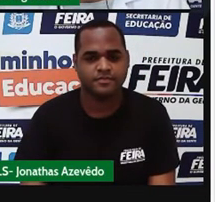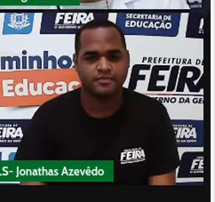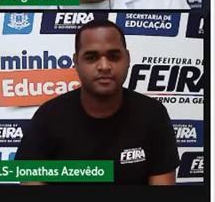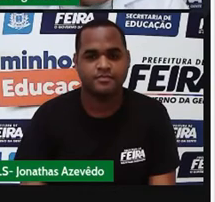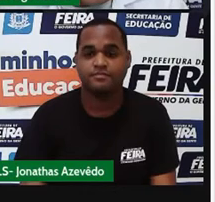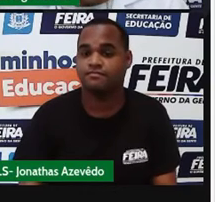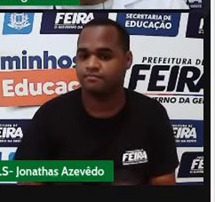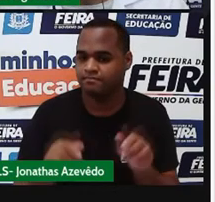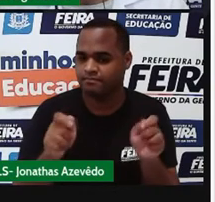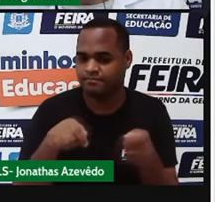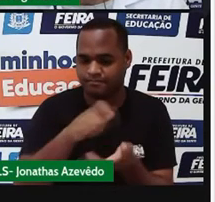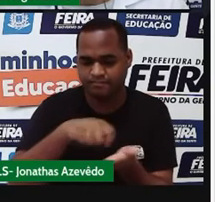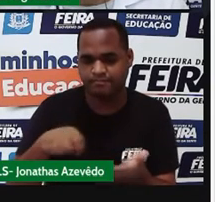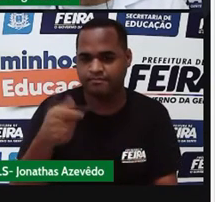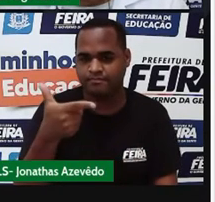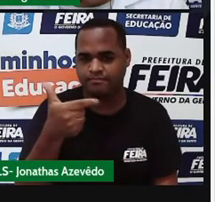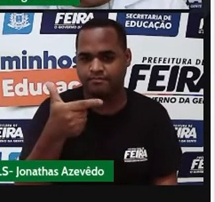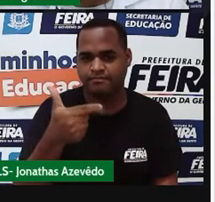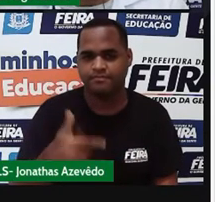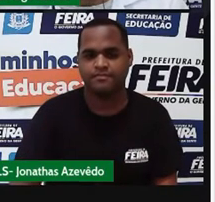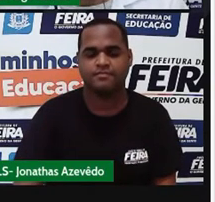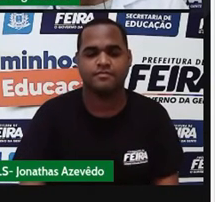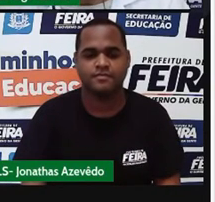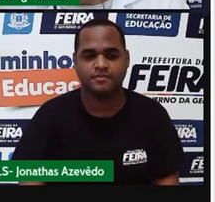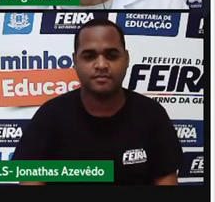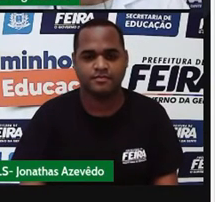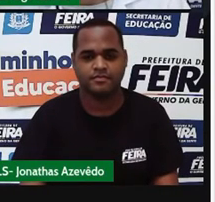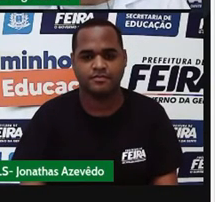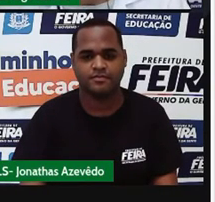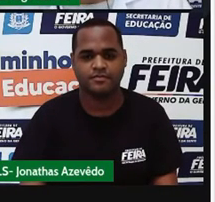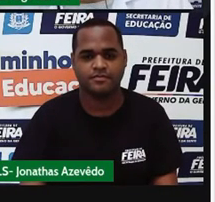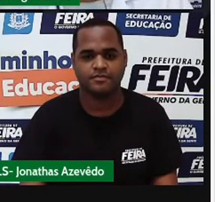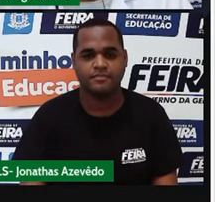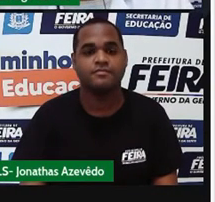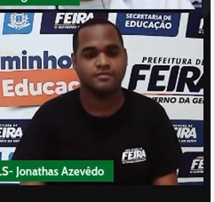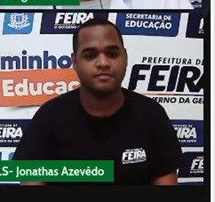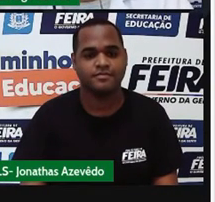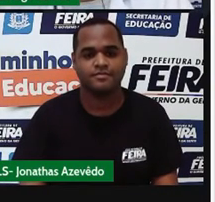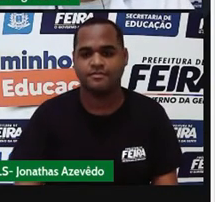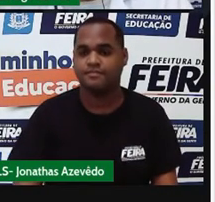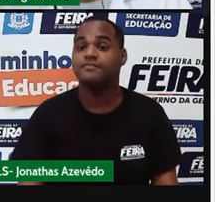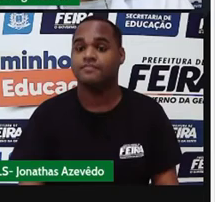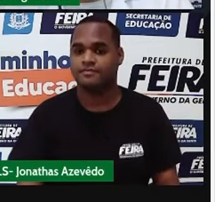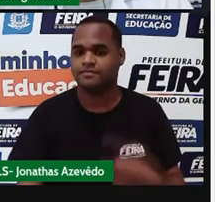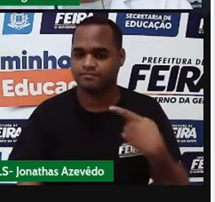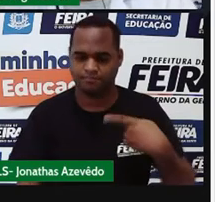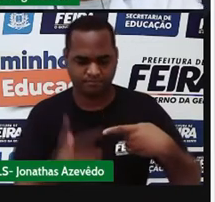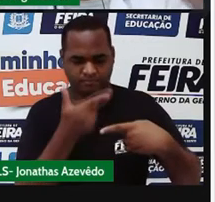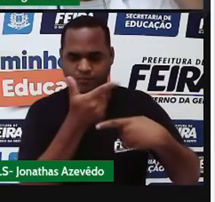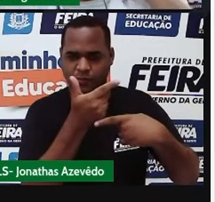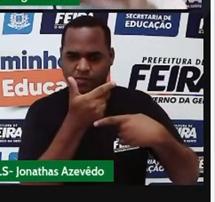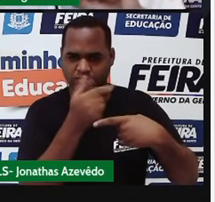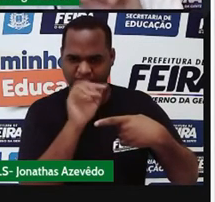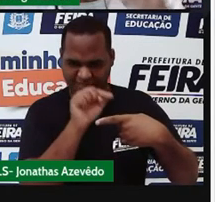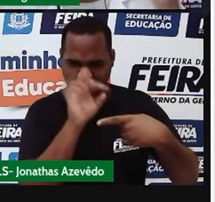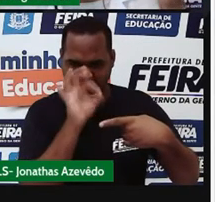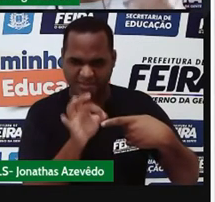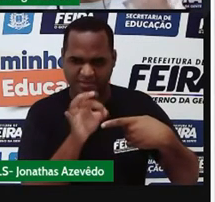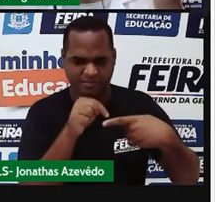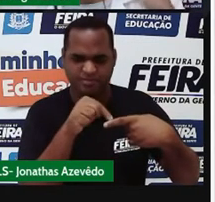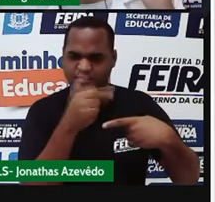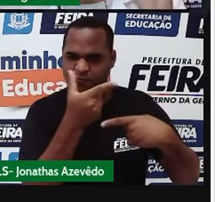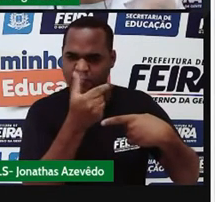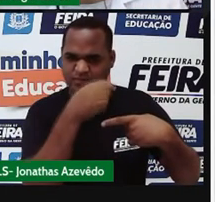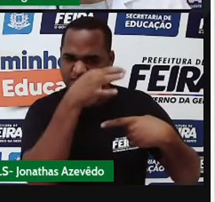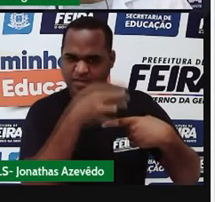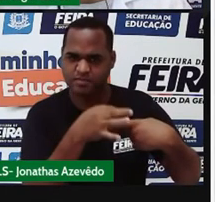e vamos escrever ali 12 Ah tá é mas vai ficar o Bozo em cima não quando